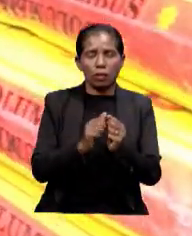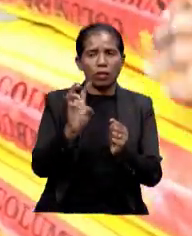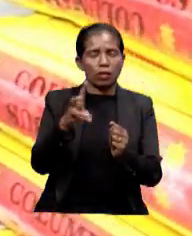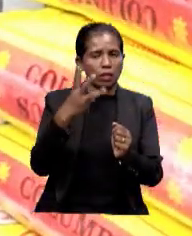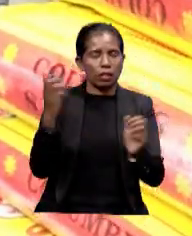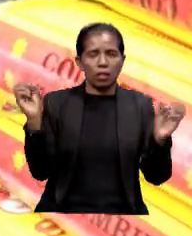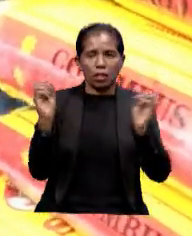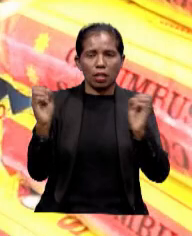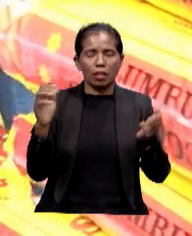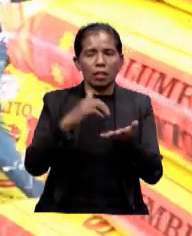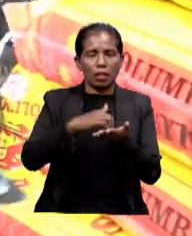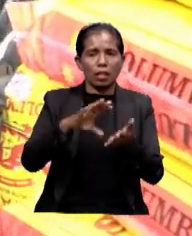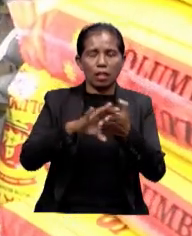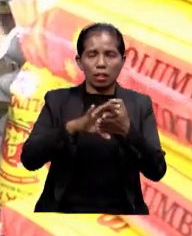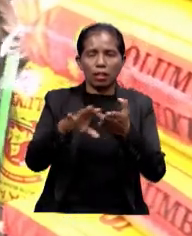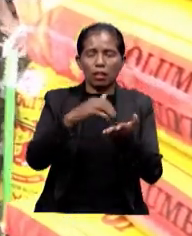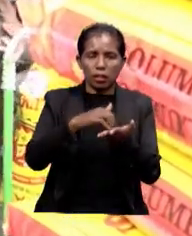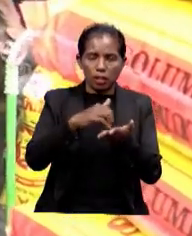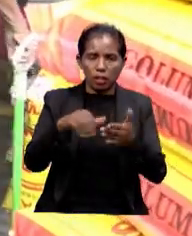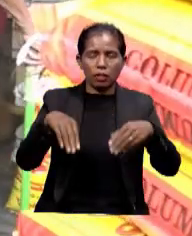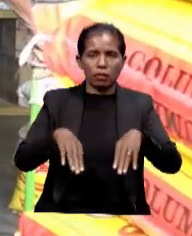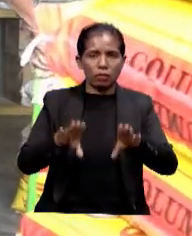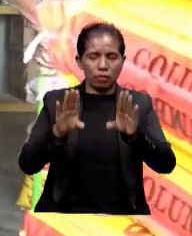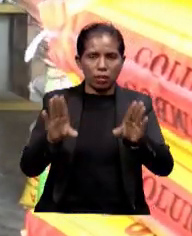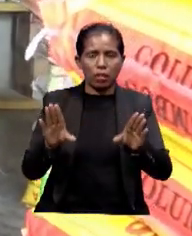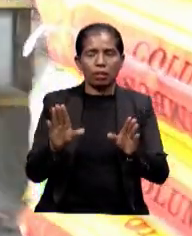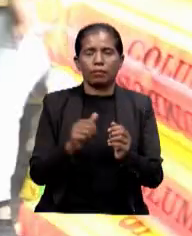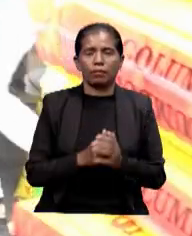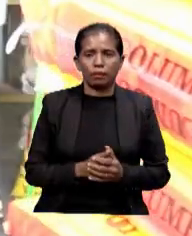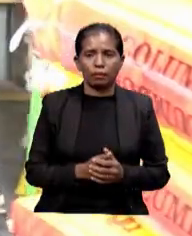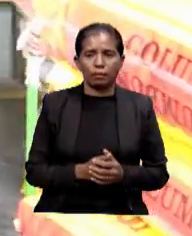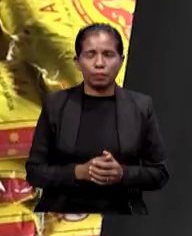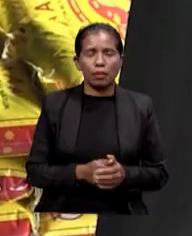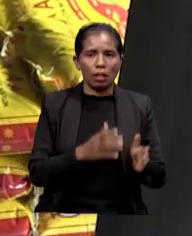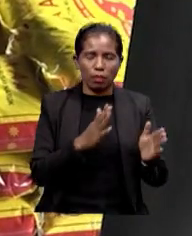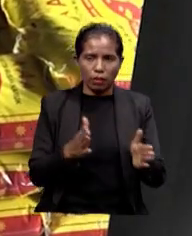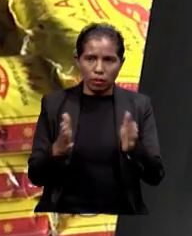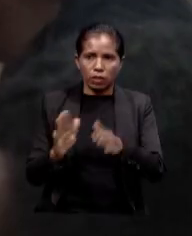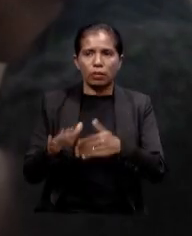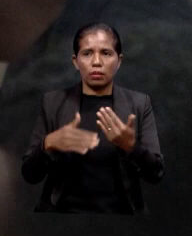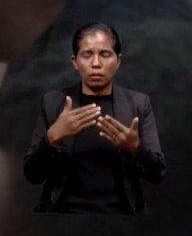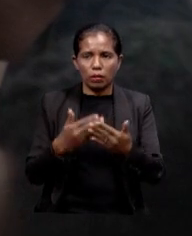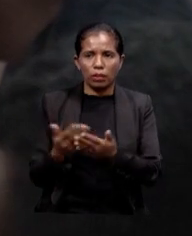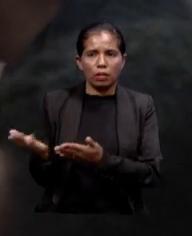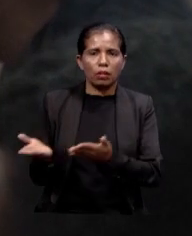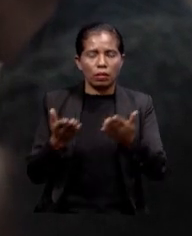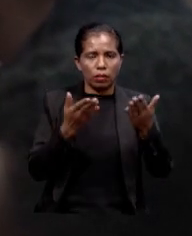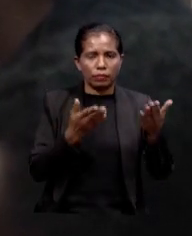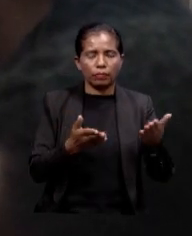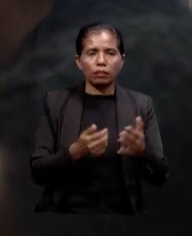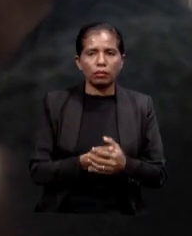licença comercial total 36 estabelecimento comercial. Processo será né, submete para parte